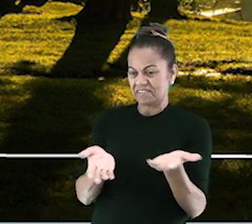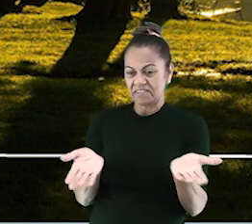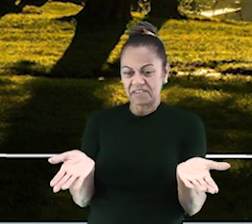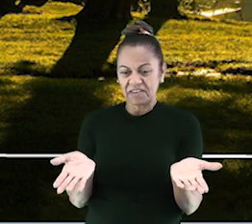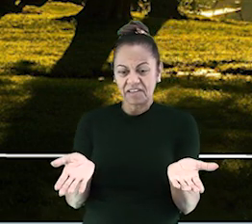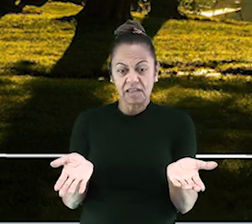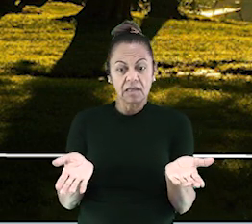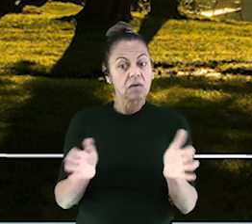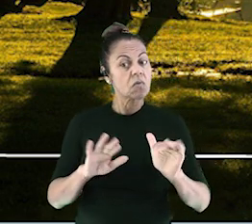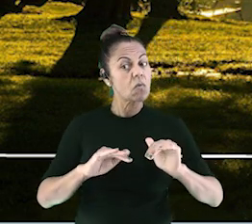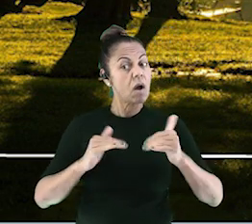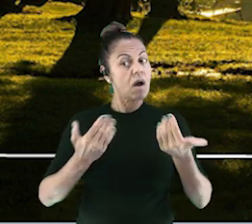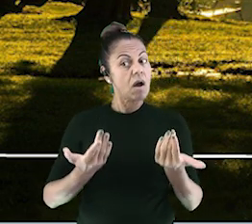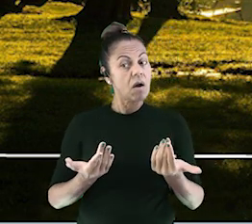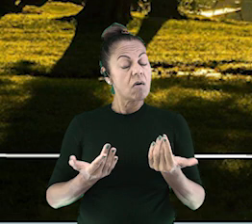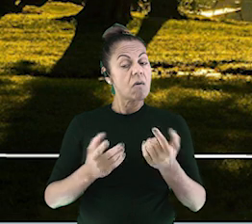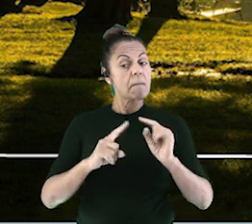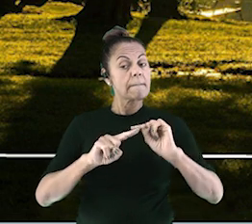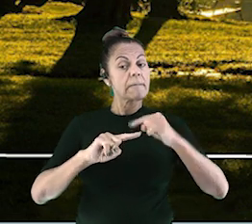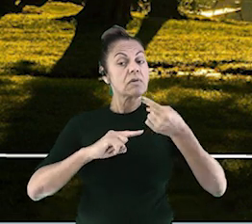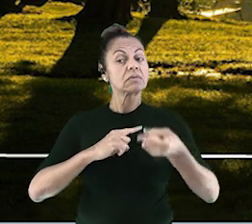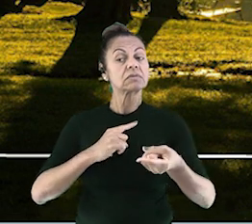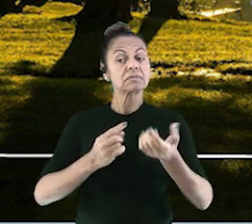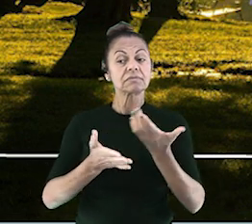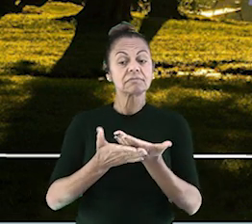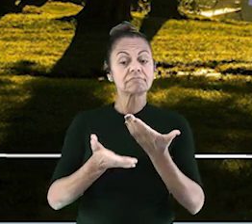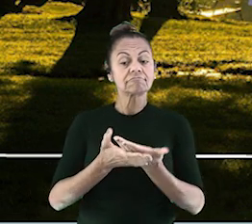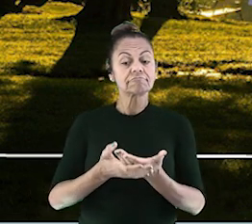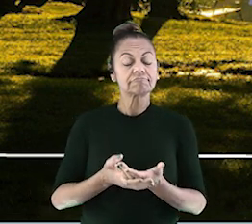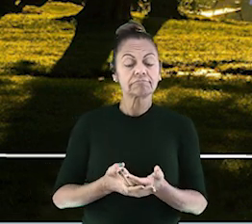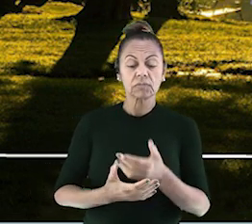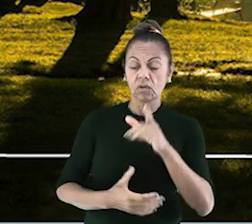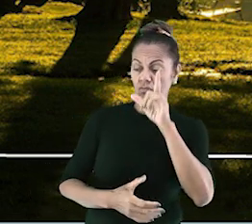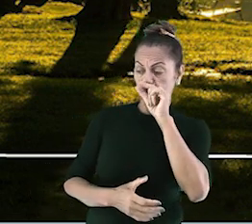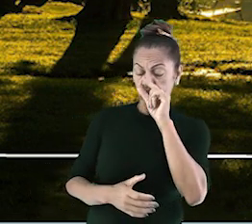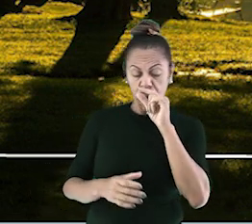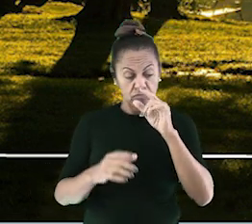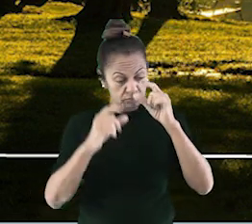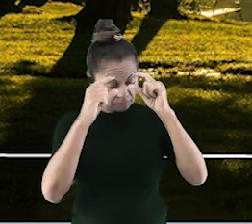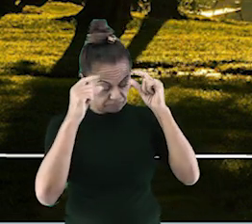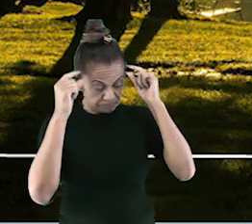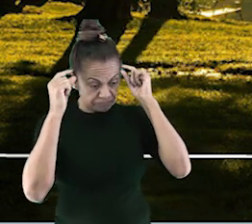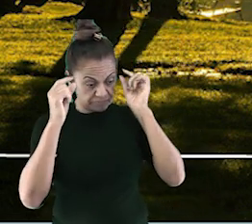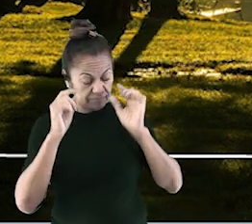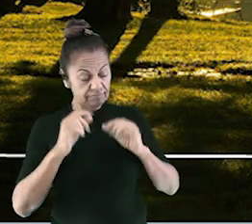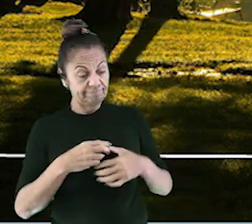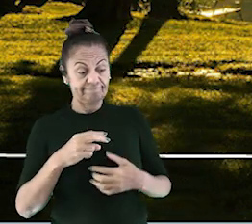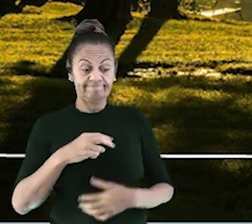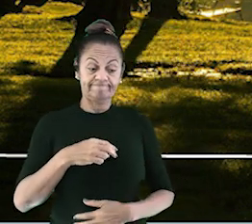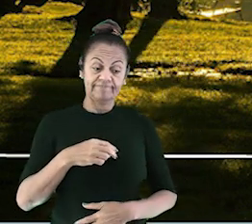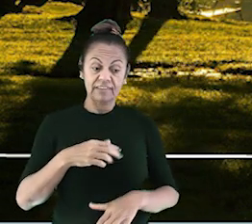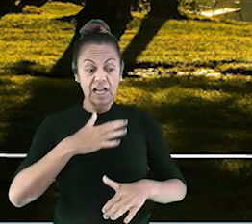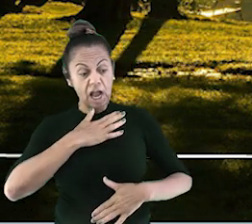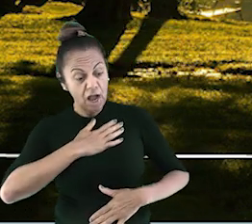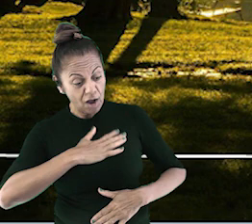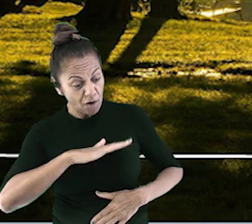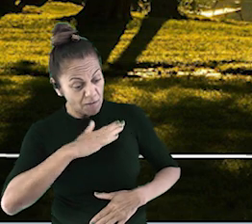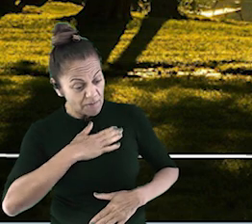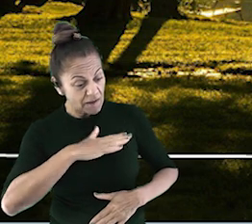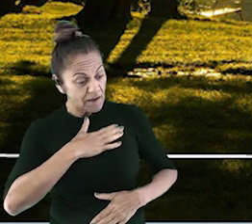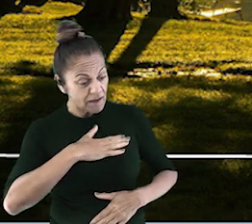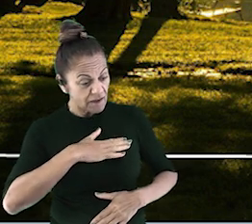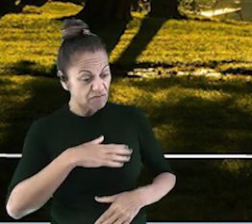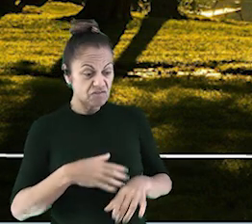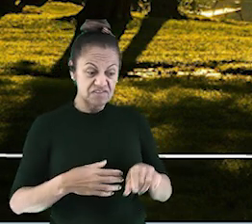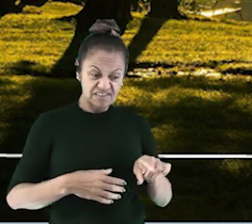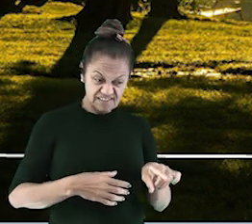muito fácil esta aula. Qual será a próxima? E o bem-te-vi olhando respondeu: